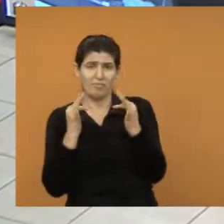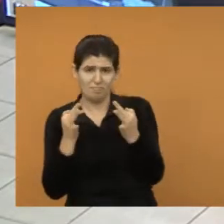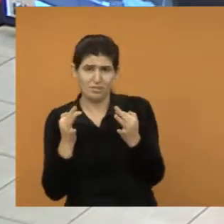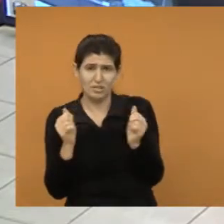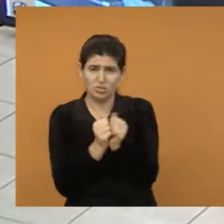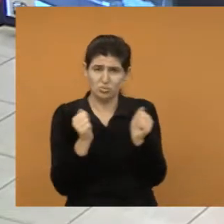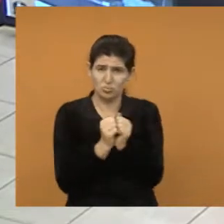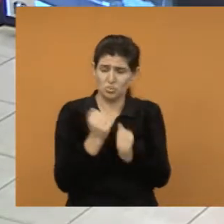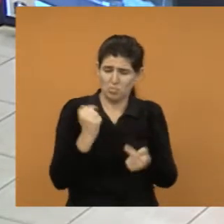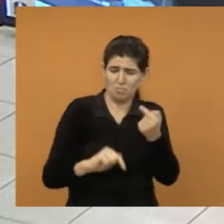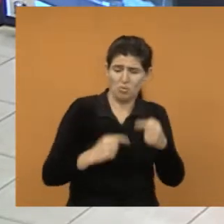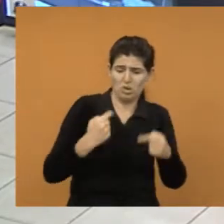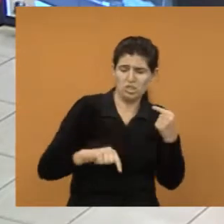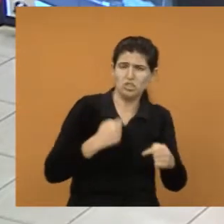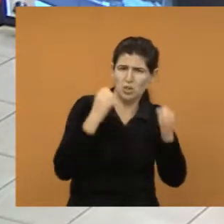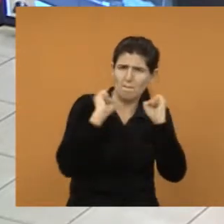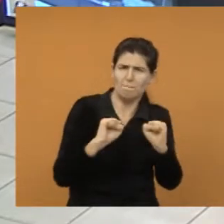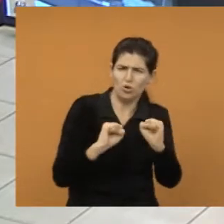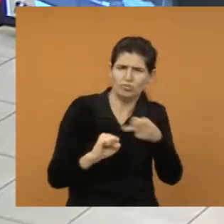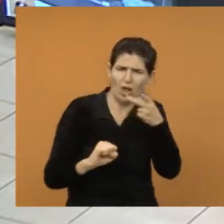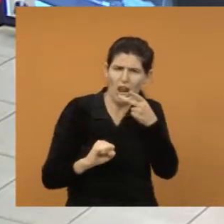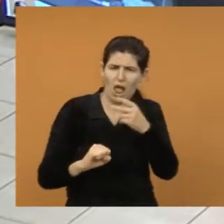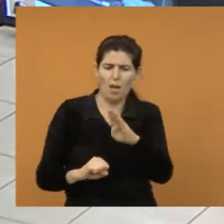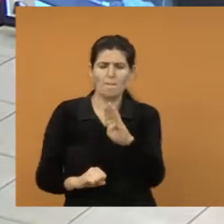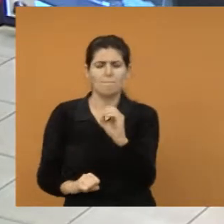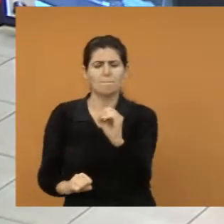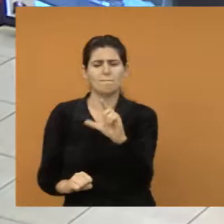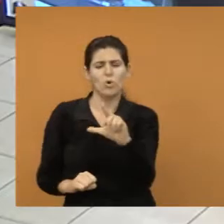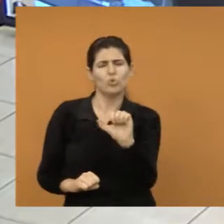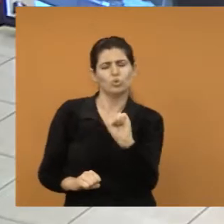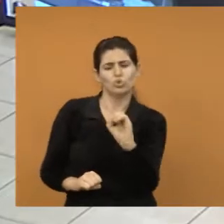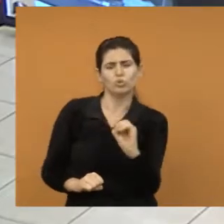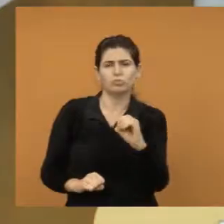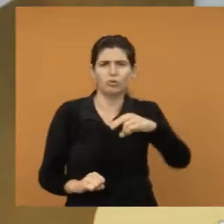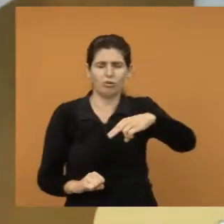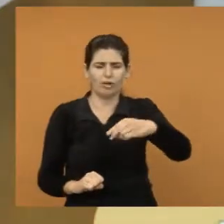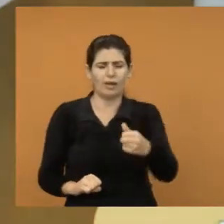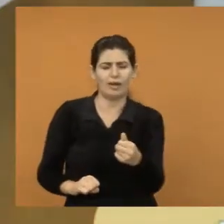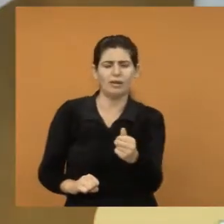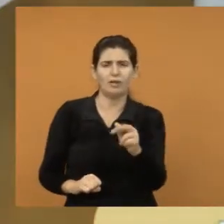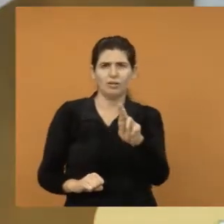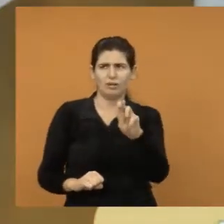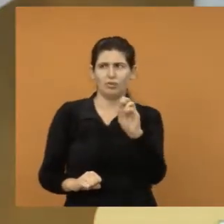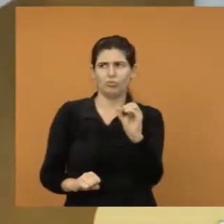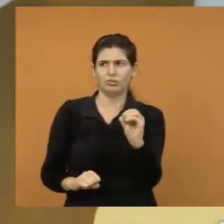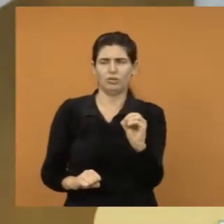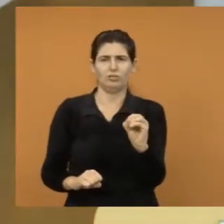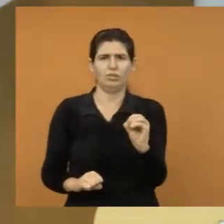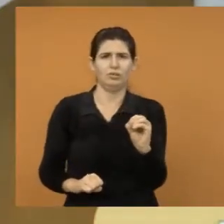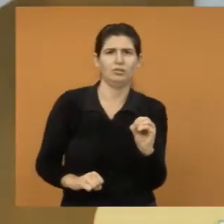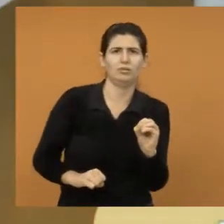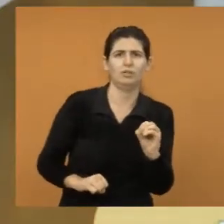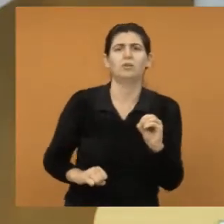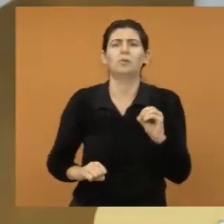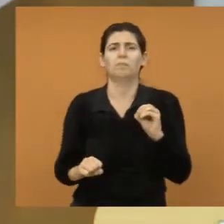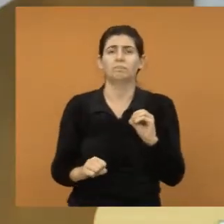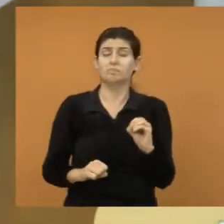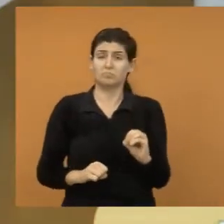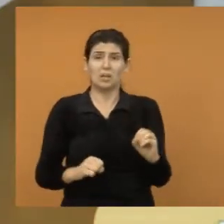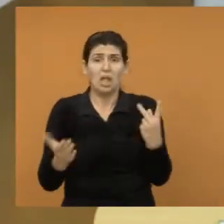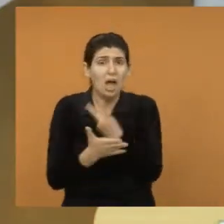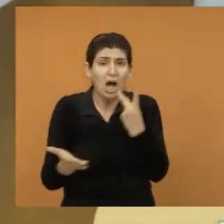política. Tem que falar o nome, vereador Rodrigues, é Bolsonaro, né? Esse mesmo candidato que estava apoiando as